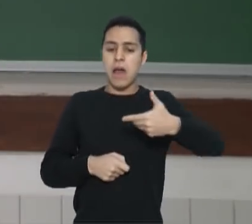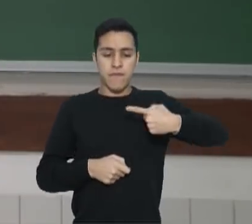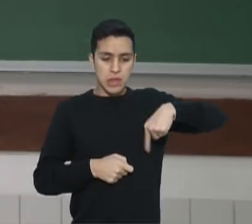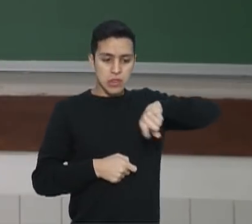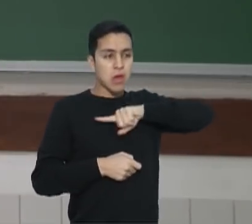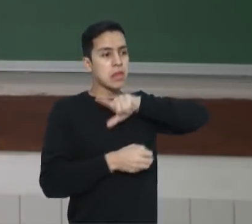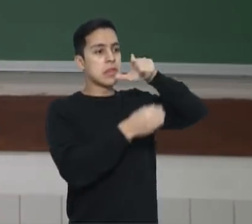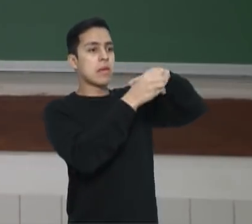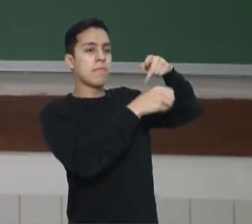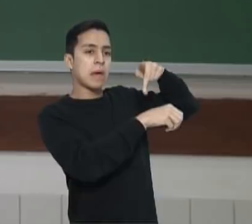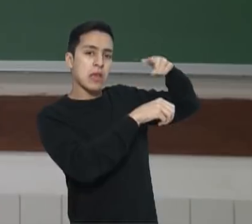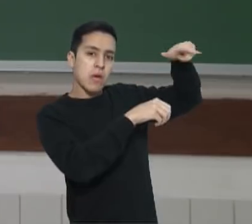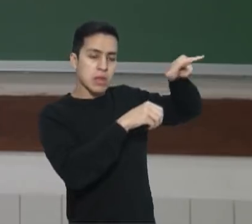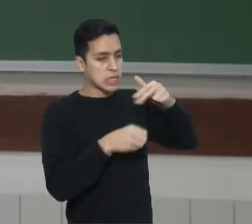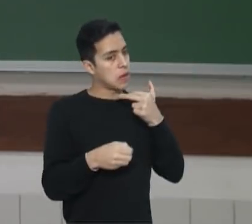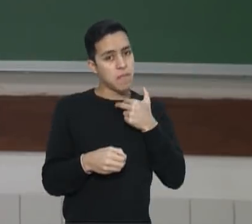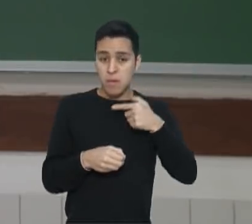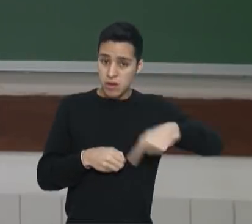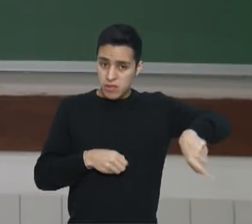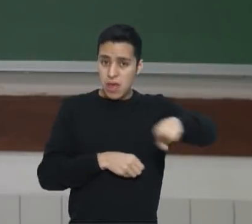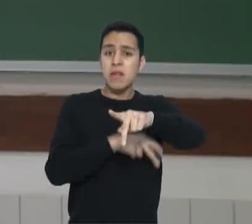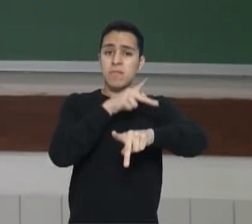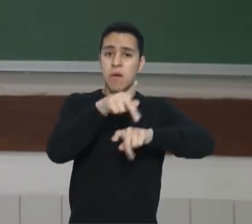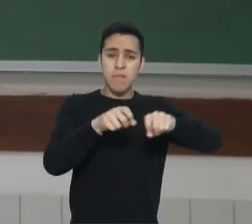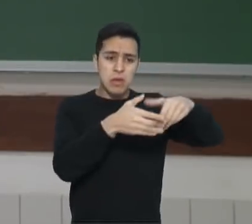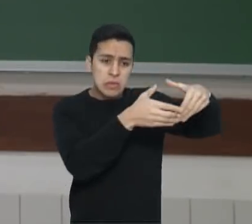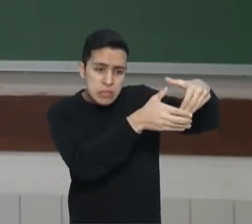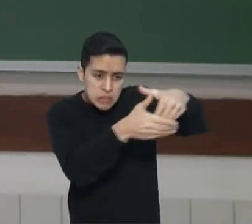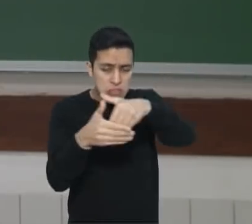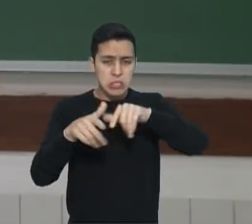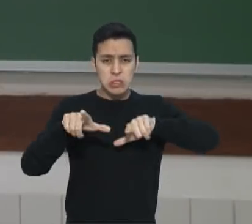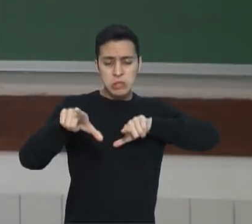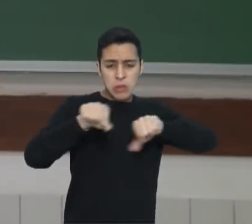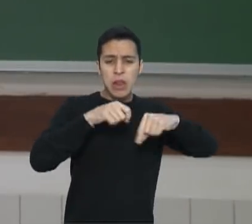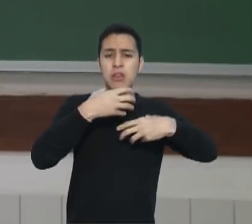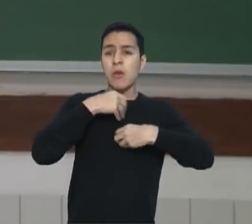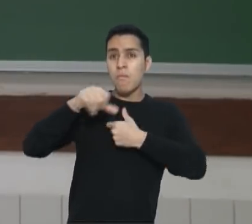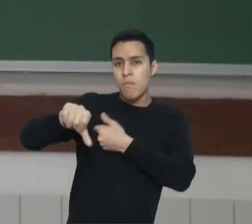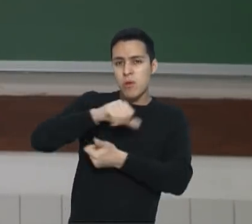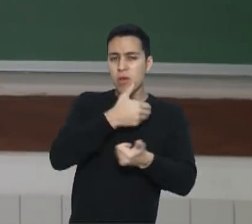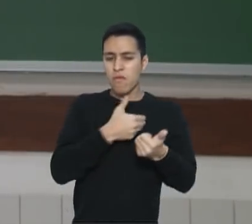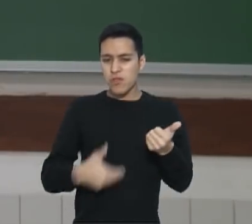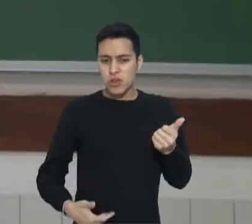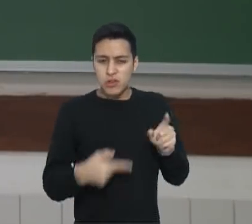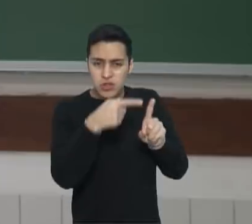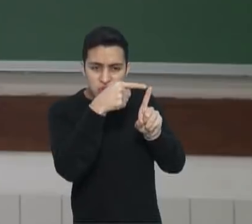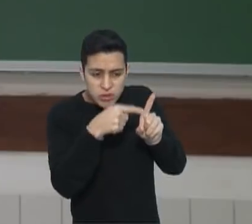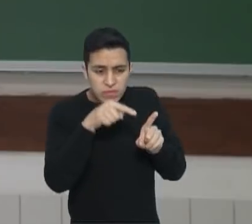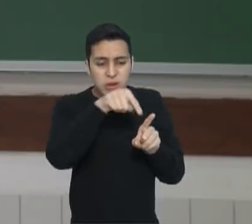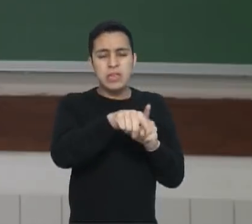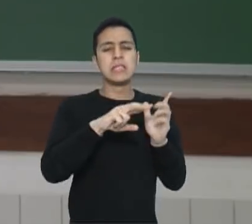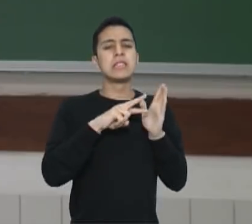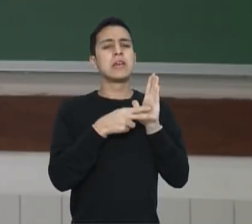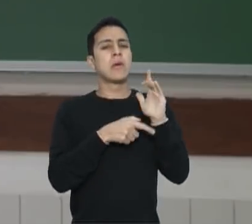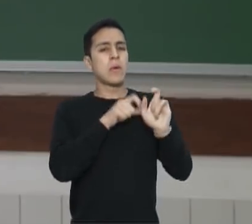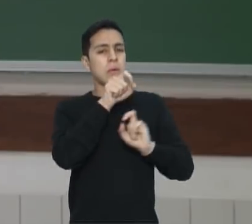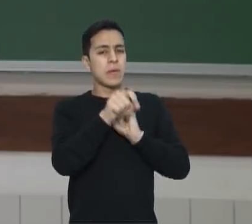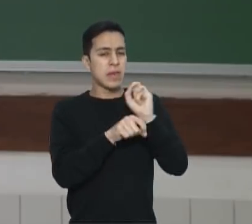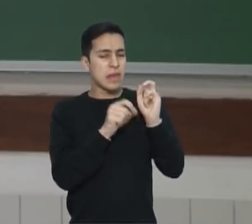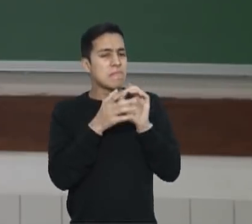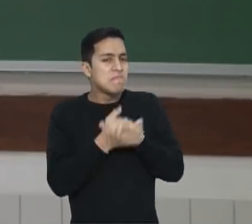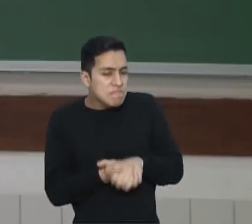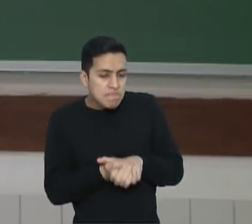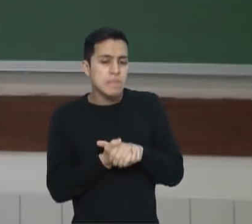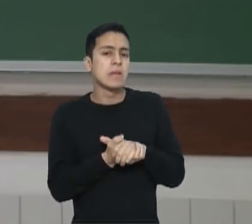parte de um outro país, né? E a ideia de que o povo pode escolher e mudar as suas formas de governo são mais ou menos uma formulação, e você vai